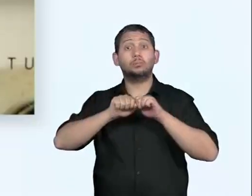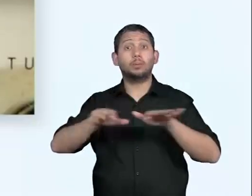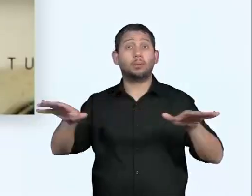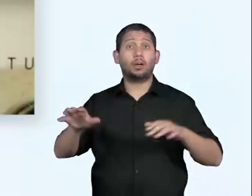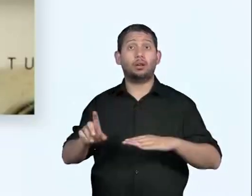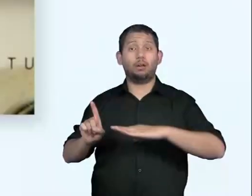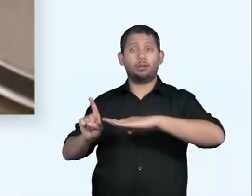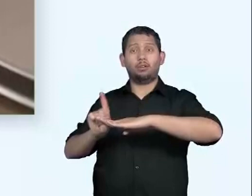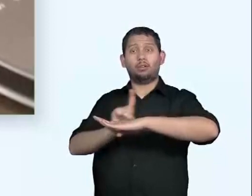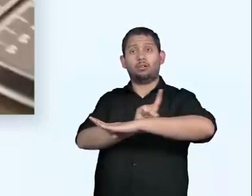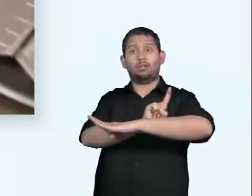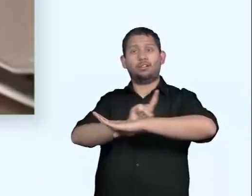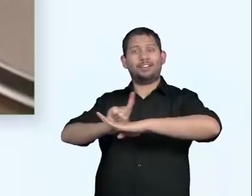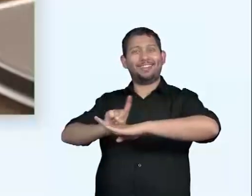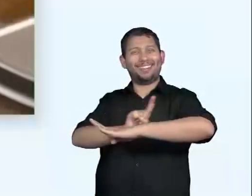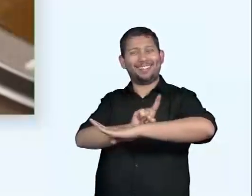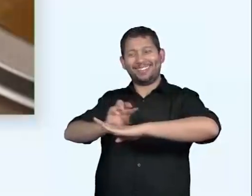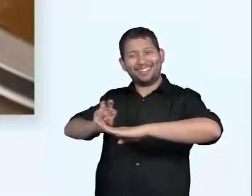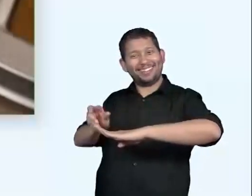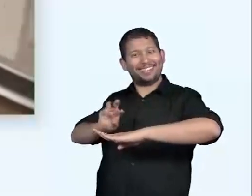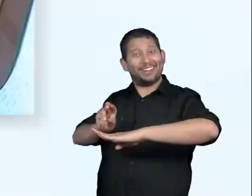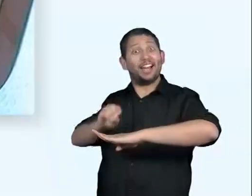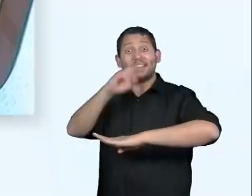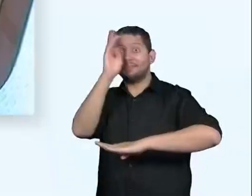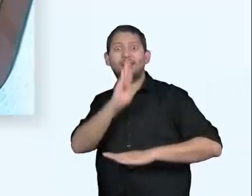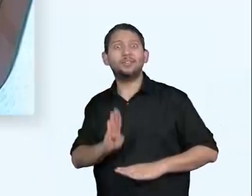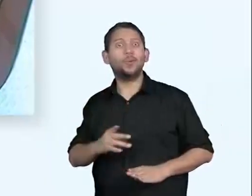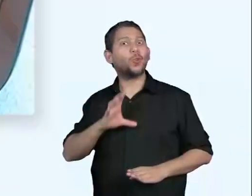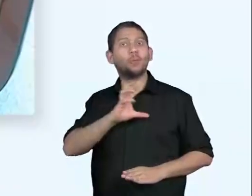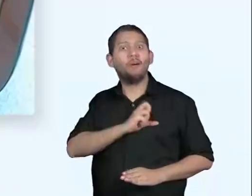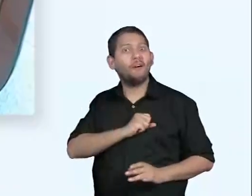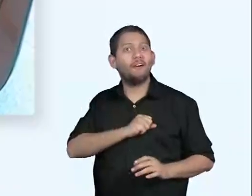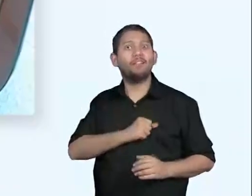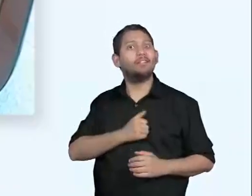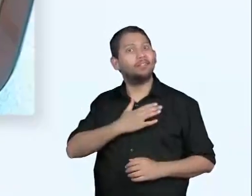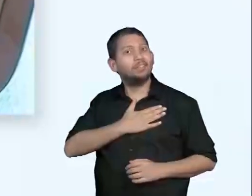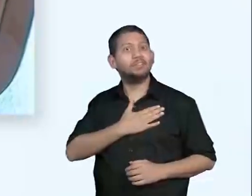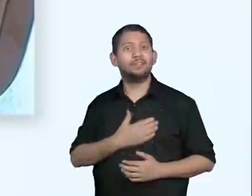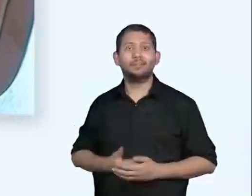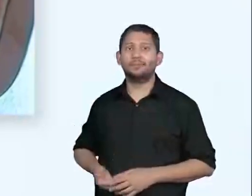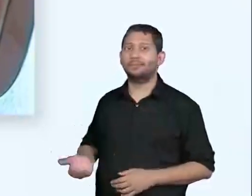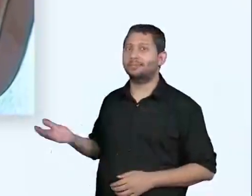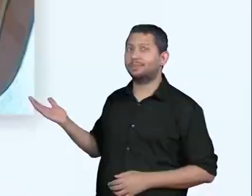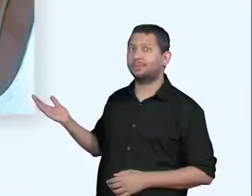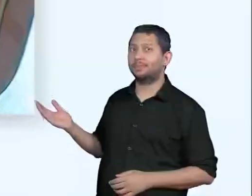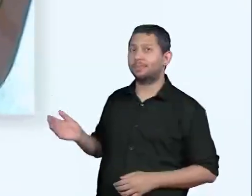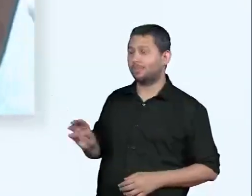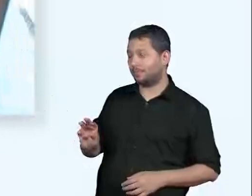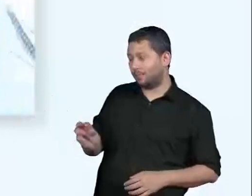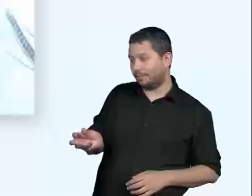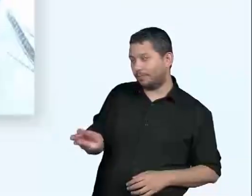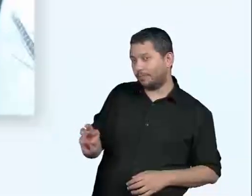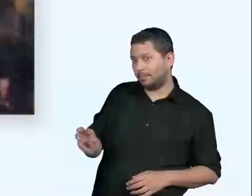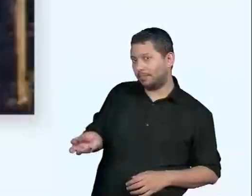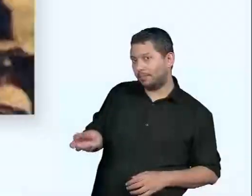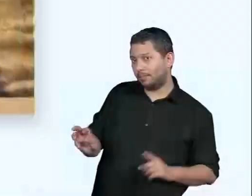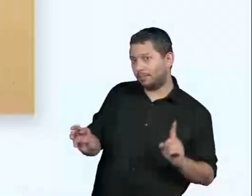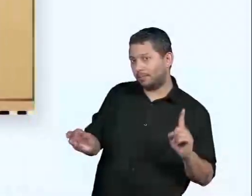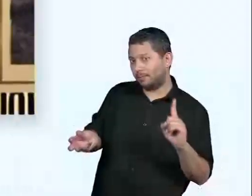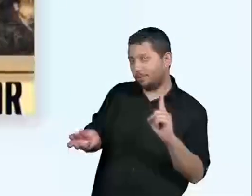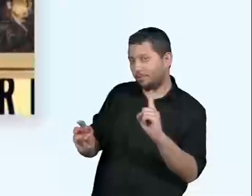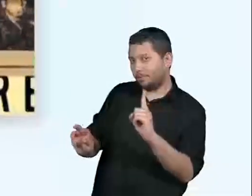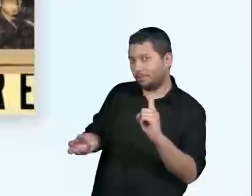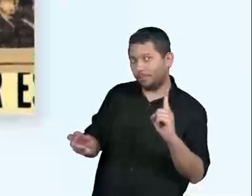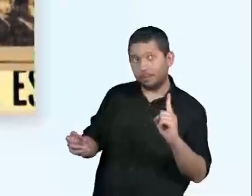caráter experimental, e conquistar os brasileiros. 6 e 7. Você ouviu Lulu Santos, tudo bem? A